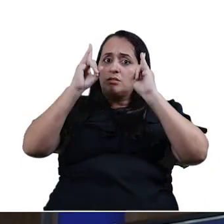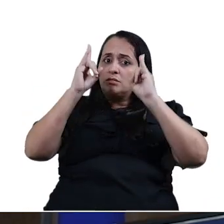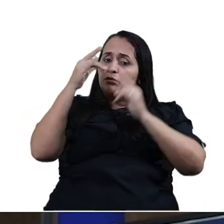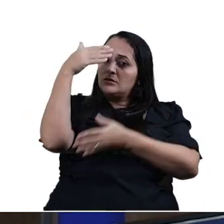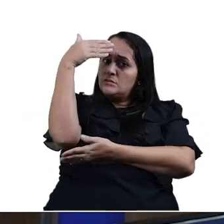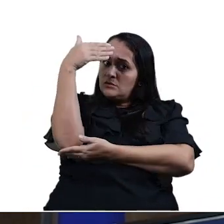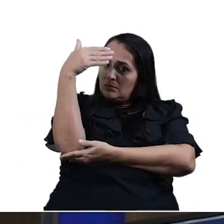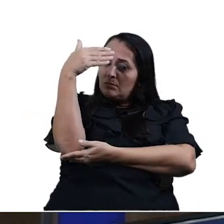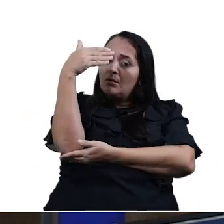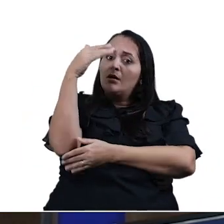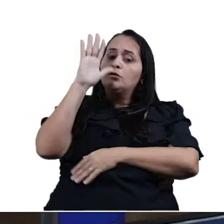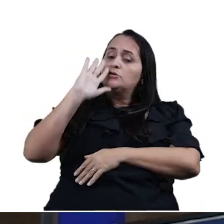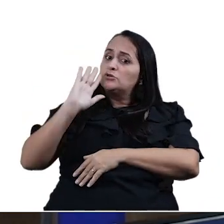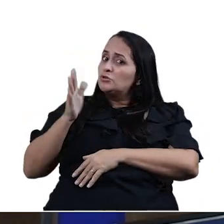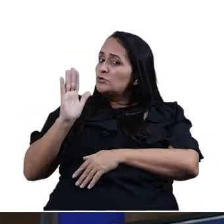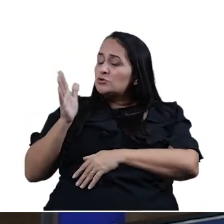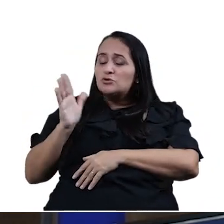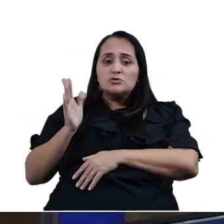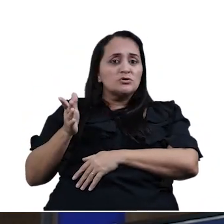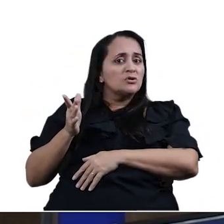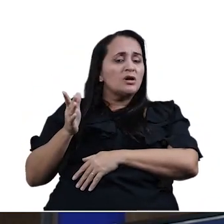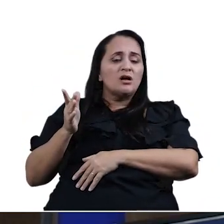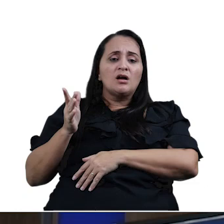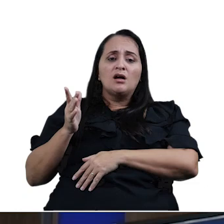hotel só tem